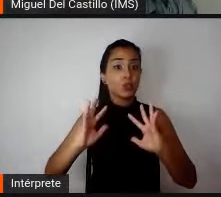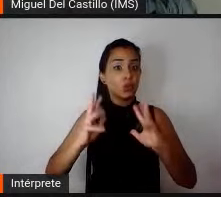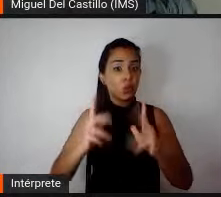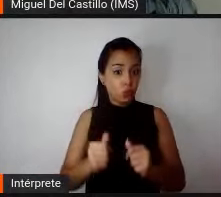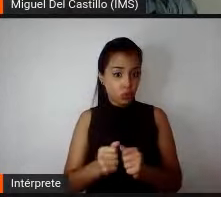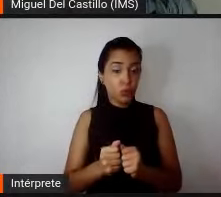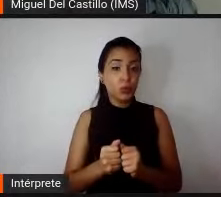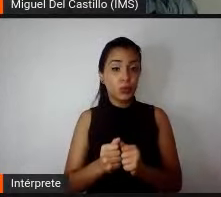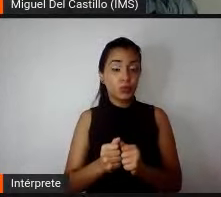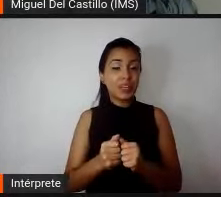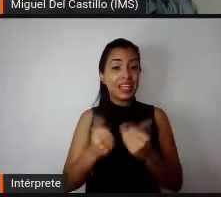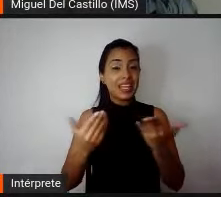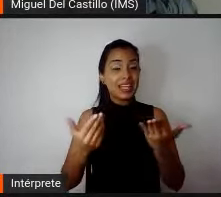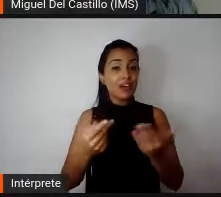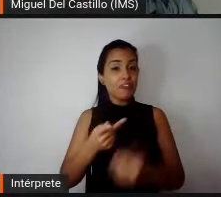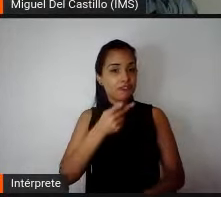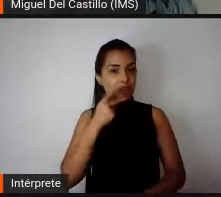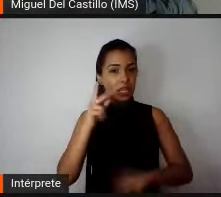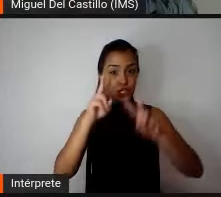em privilégio, isso